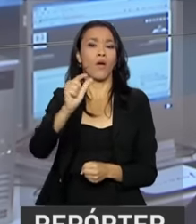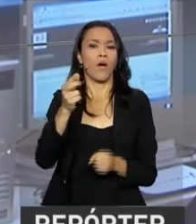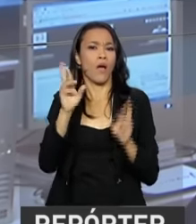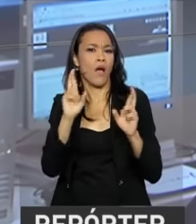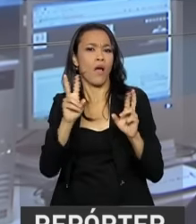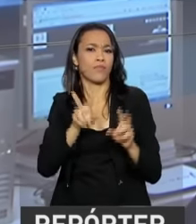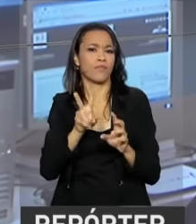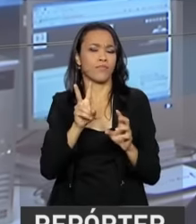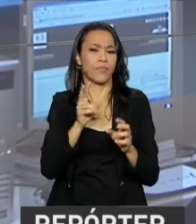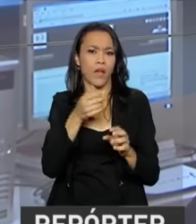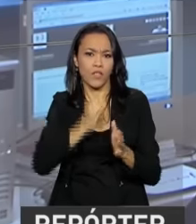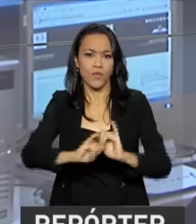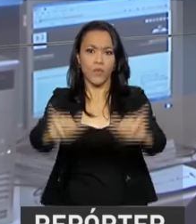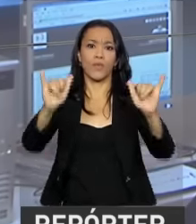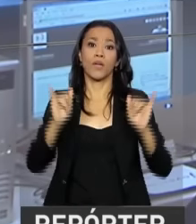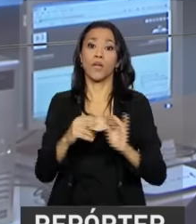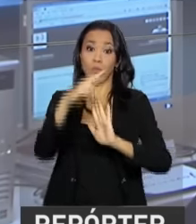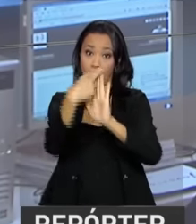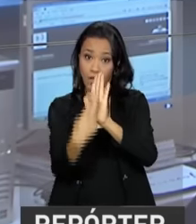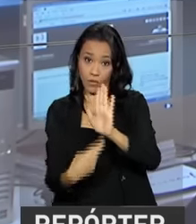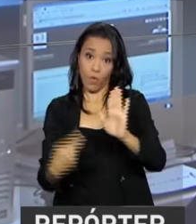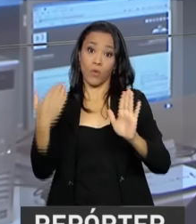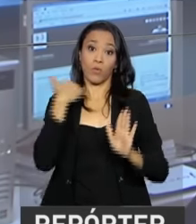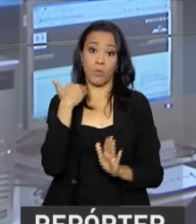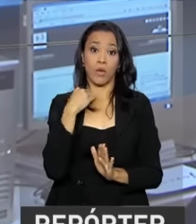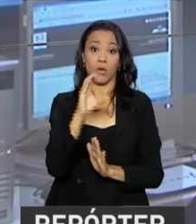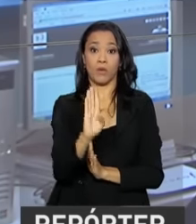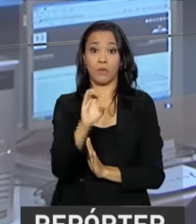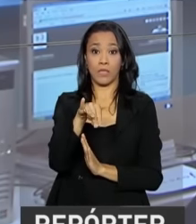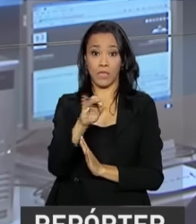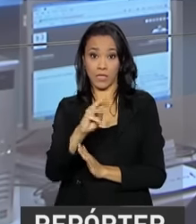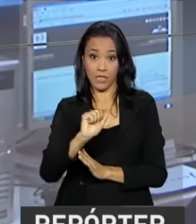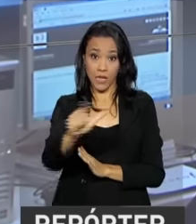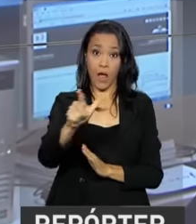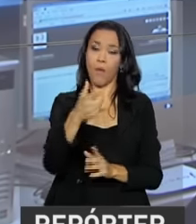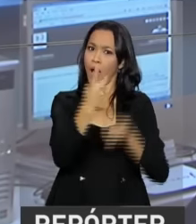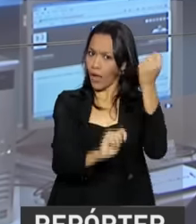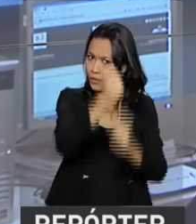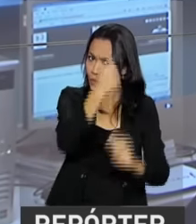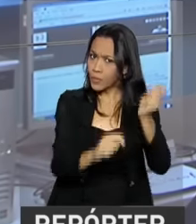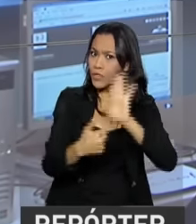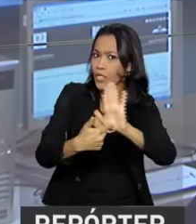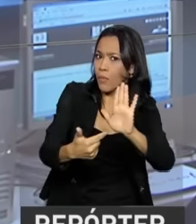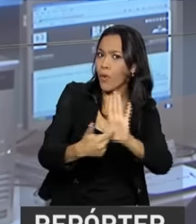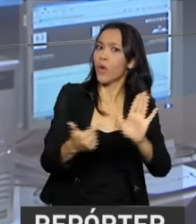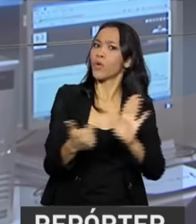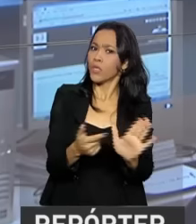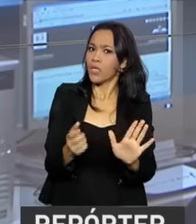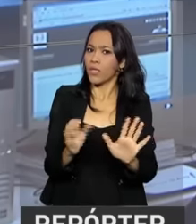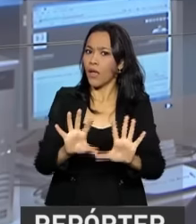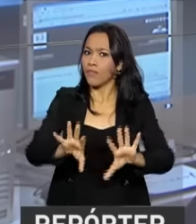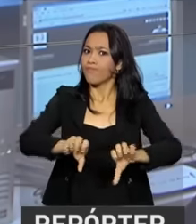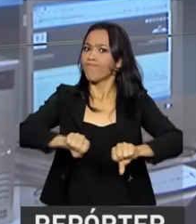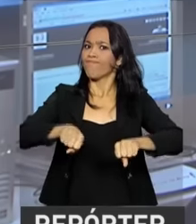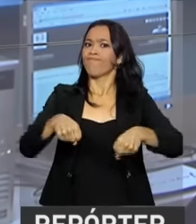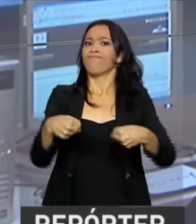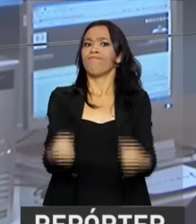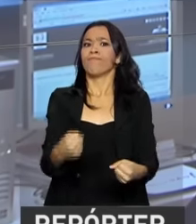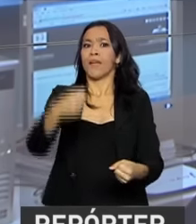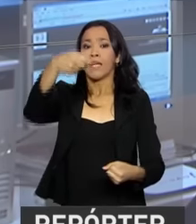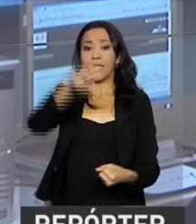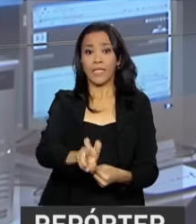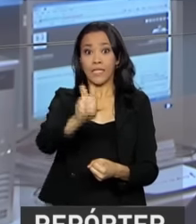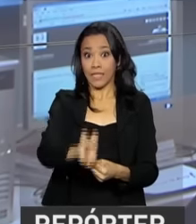foi divulgada no último boletim Focus do Banco Central. E a indústria também já mostra sinais de recuperação, conquistando a quinta